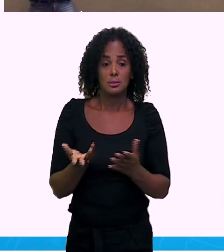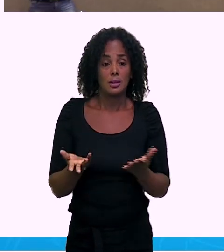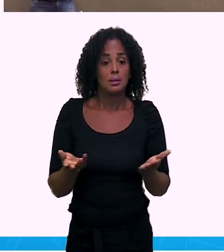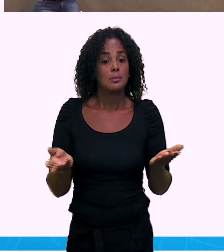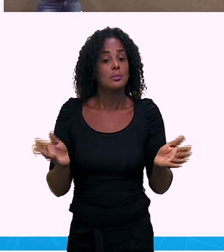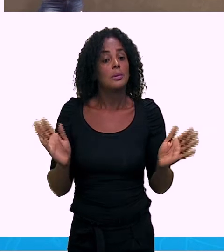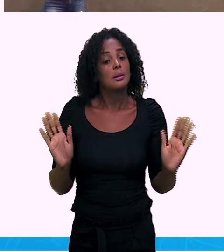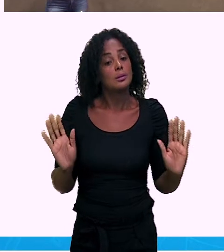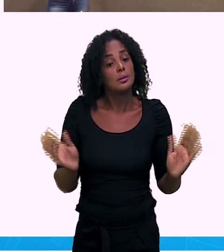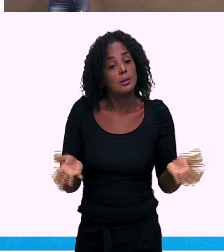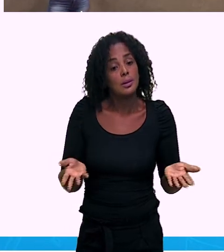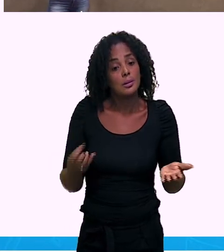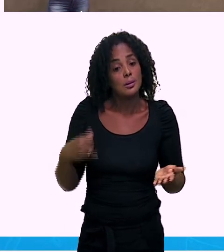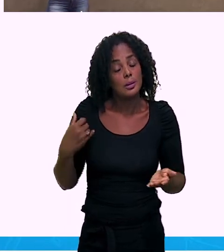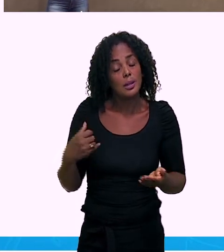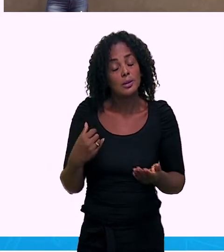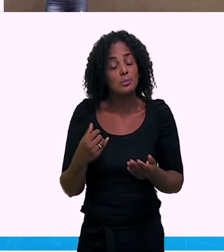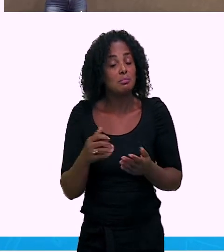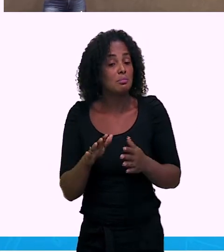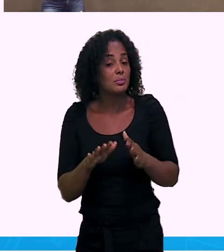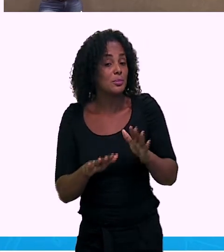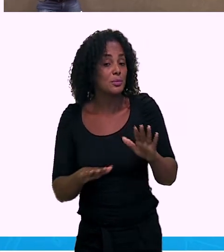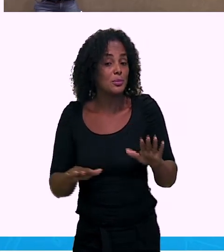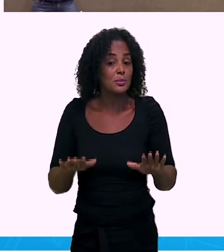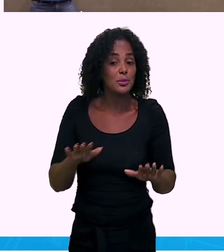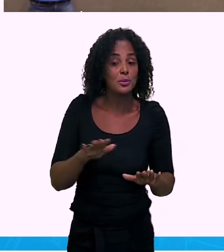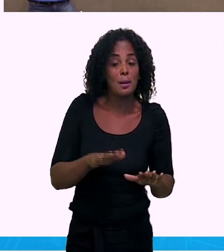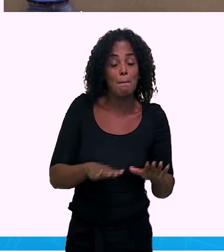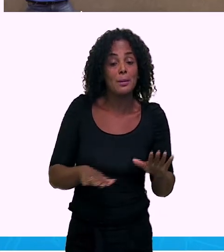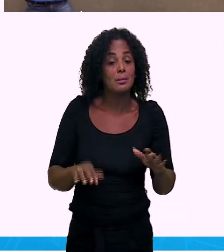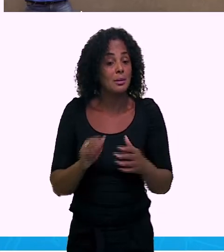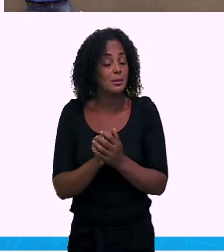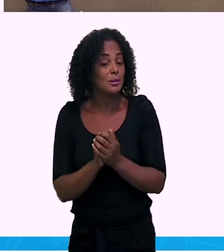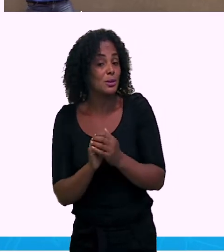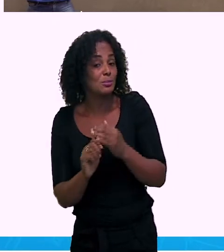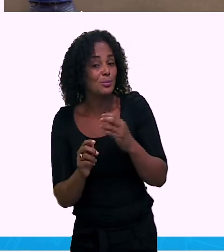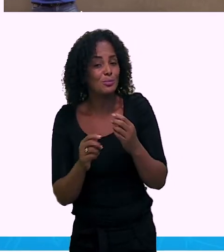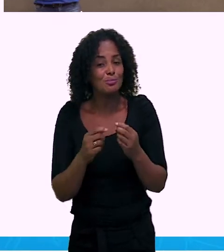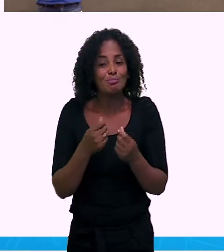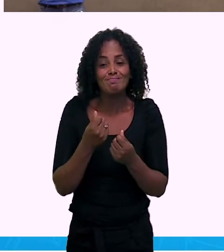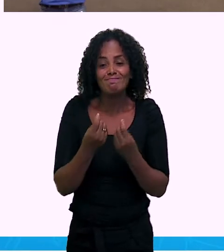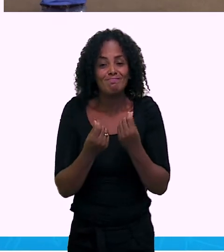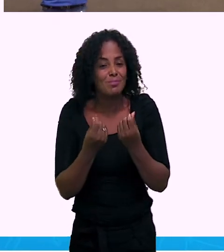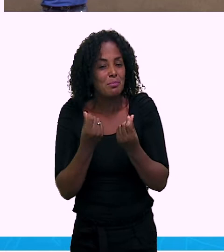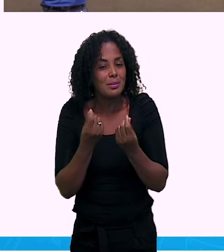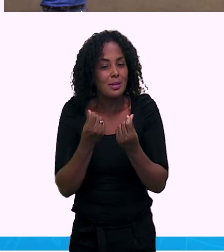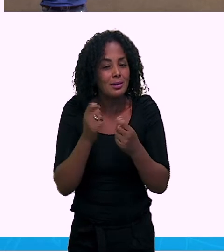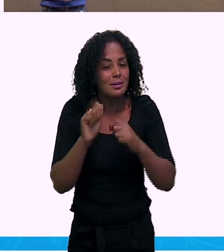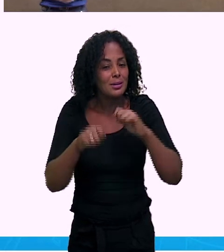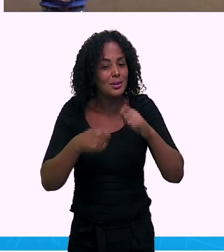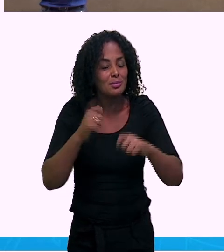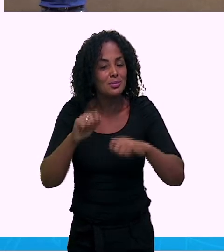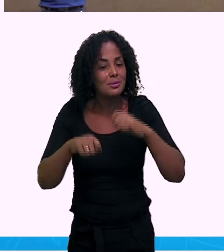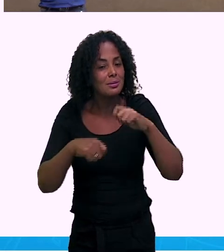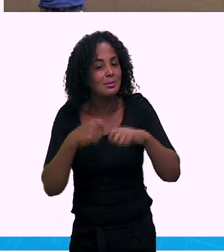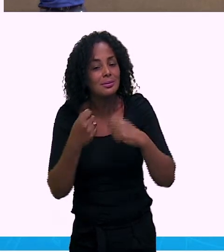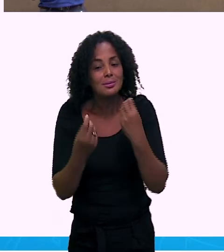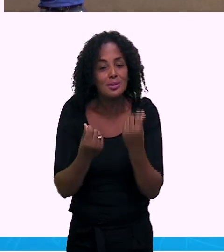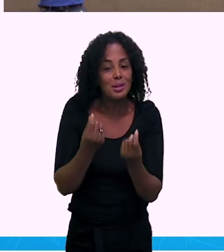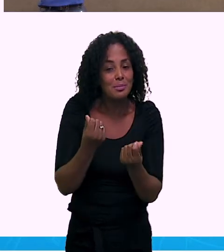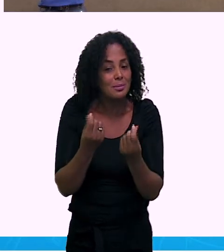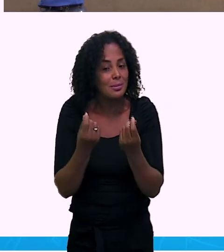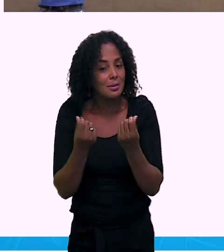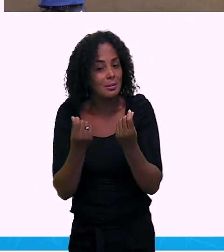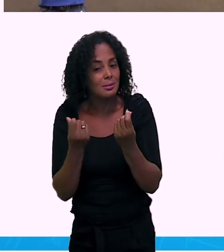a Idade Média acaba quando vem o capitalismo. Hoje o tão famoso capitalismo, ele foi